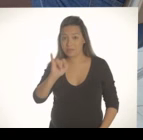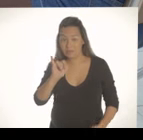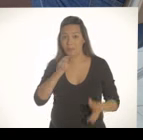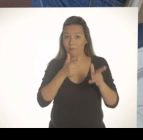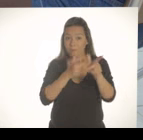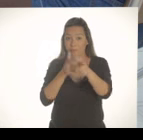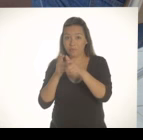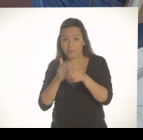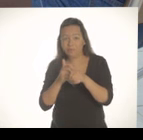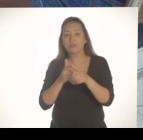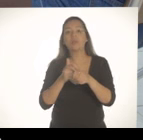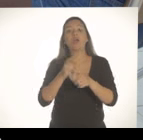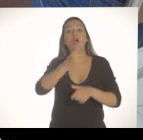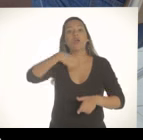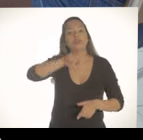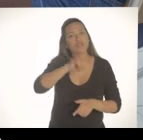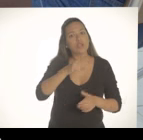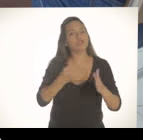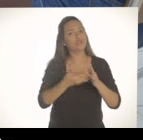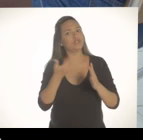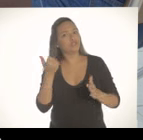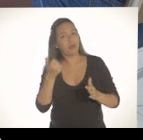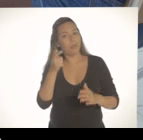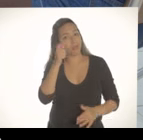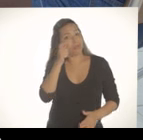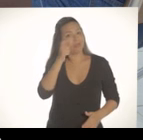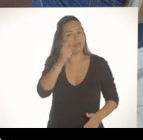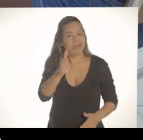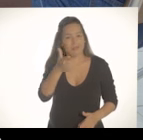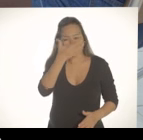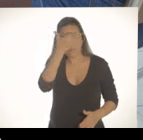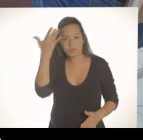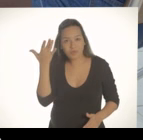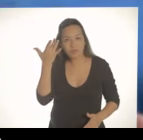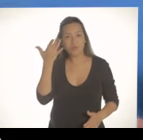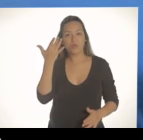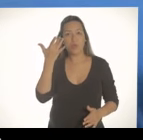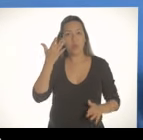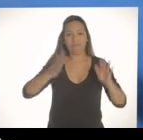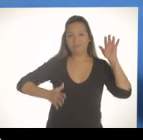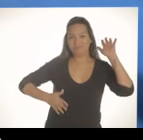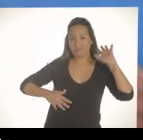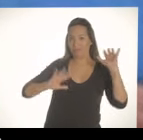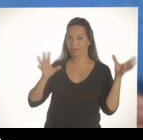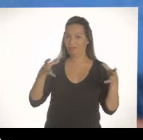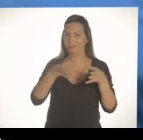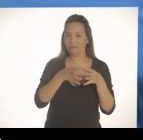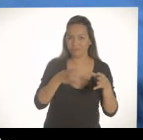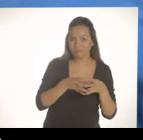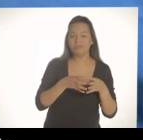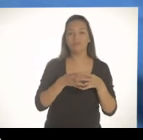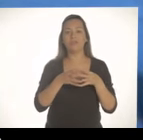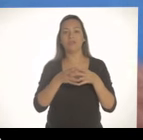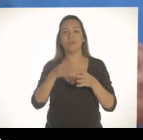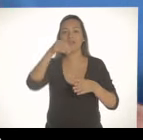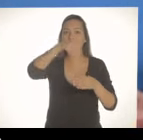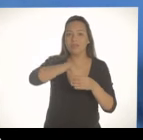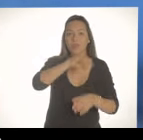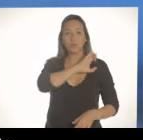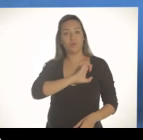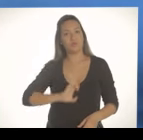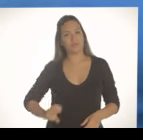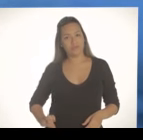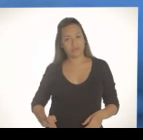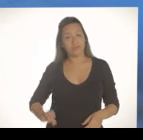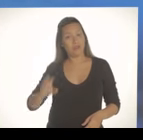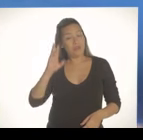armas, né? Enfrentamos ali interesses poderosos do tráfico, das milícias, da corrupção